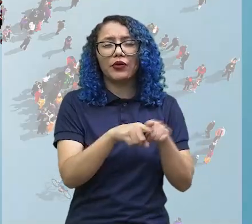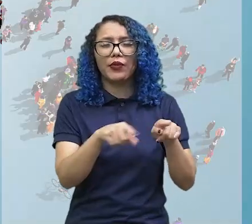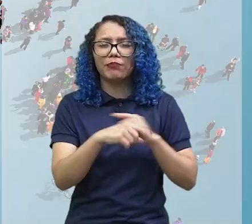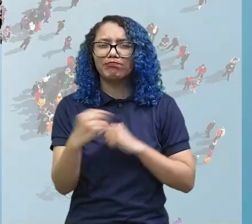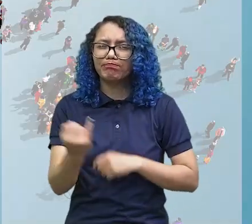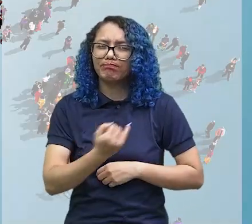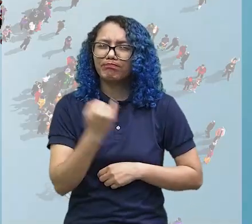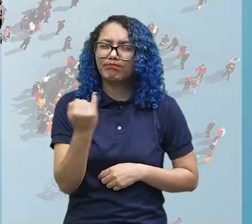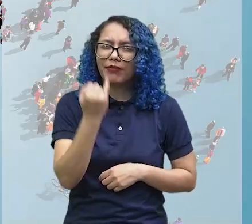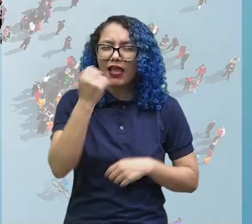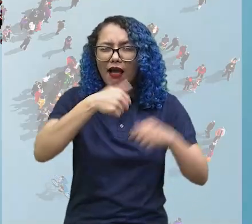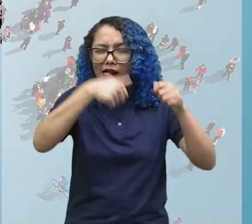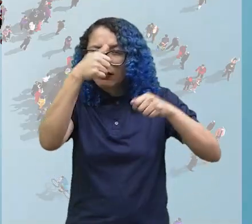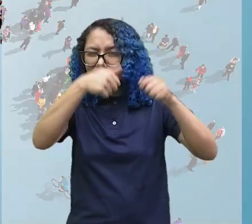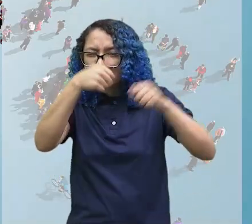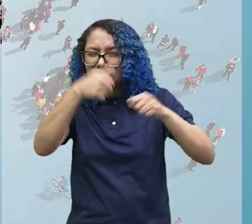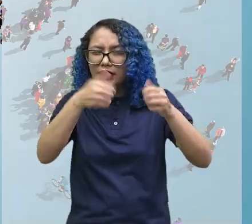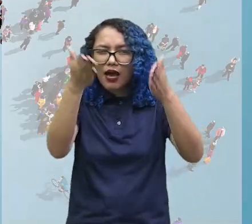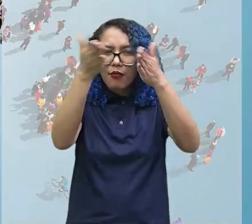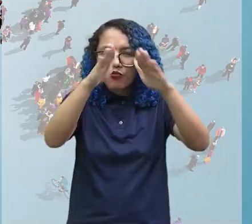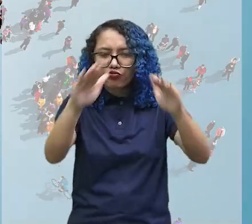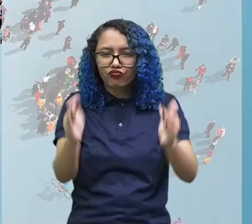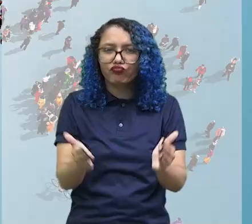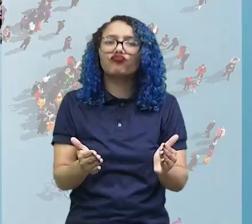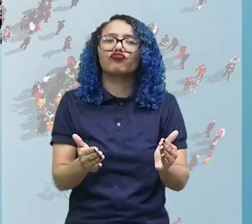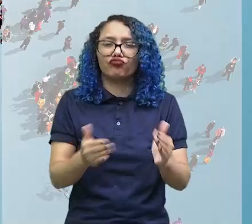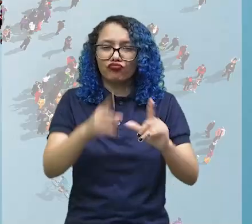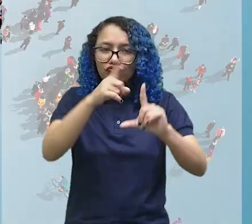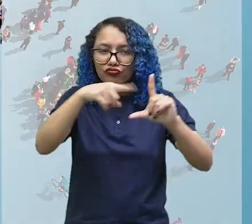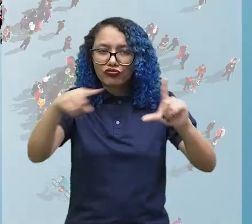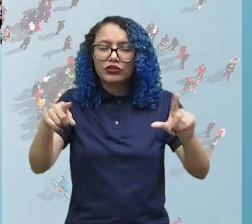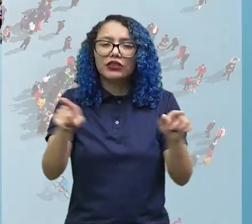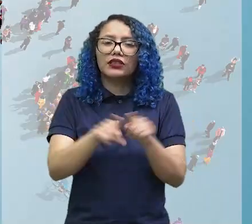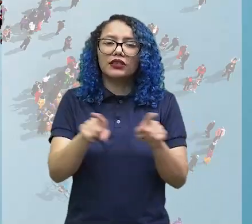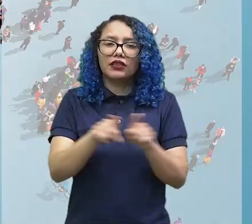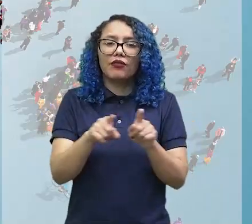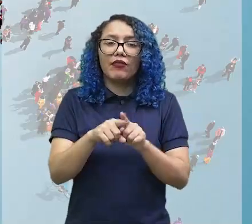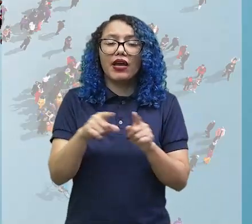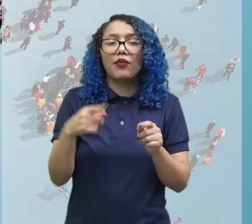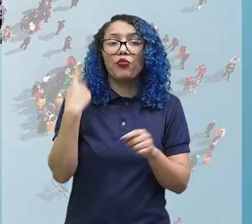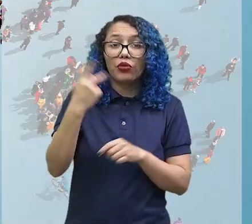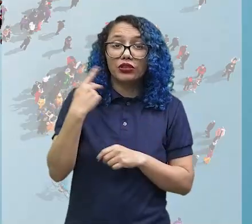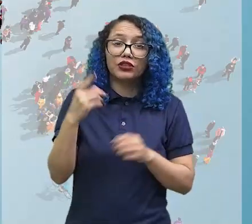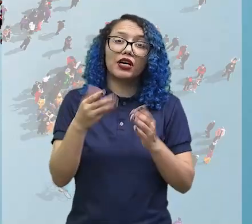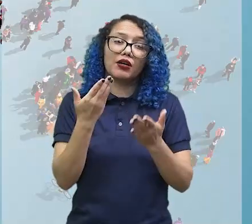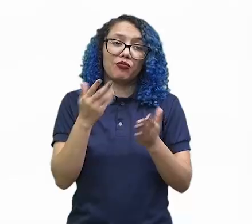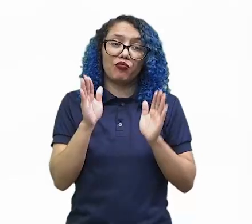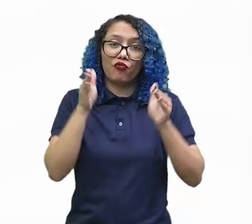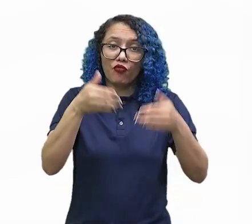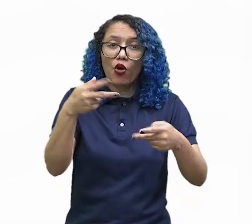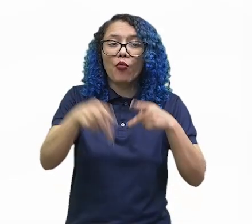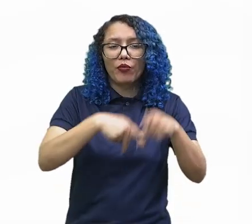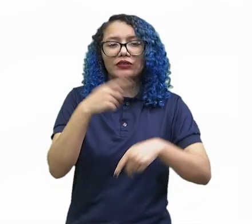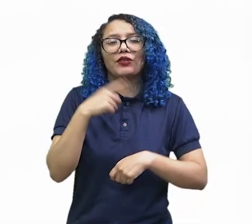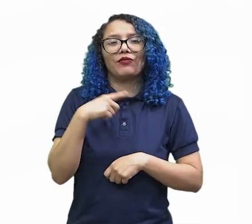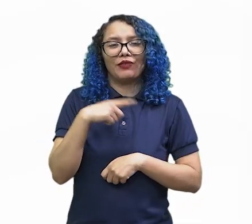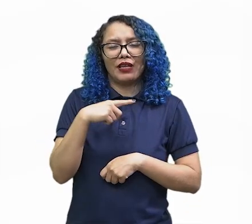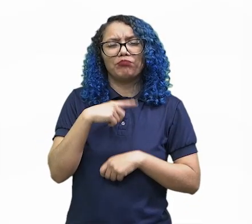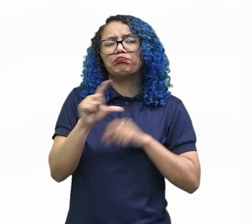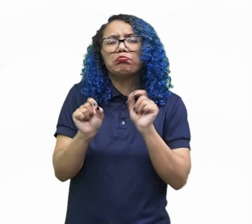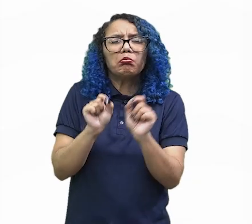importância de a gente, analisar a estrutura etária, também vai existir a política demográfica, gente. A